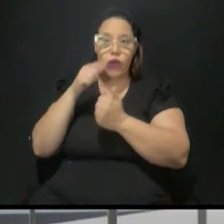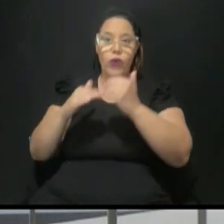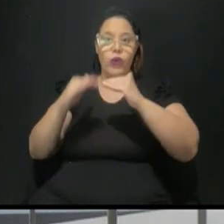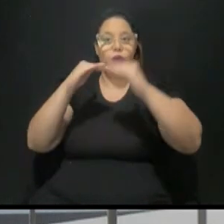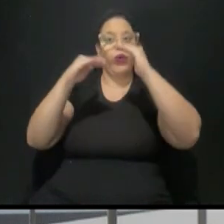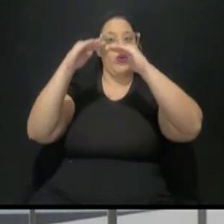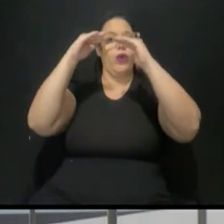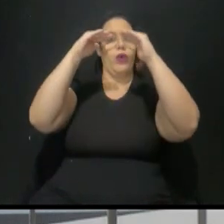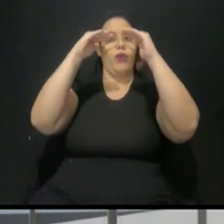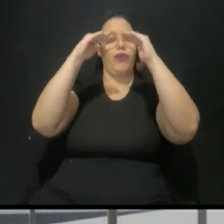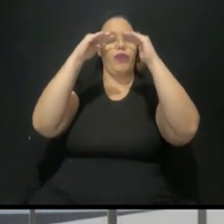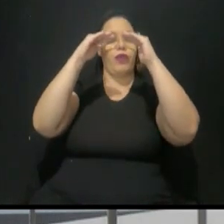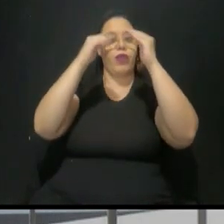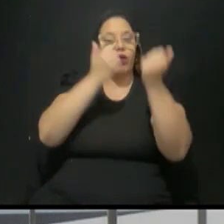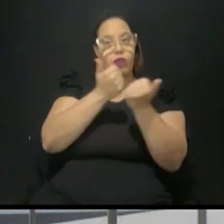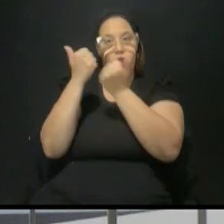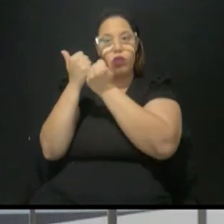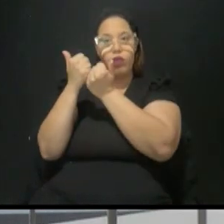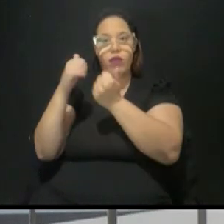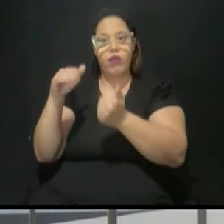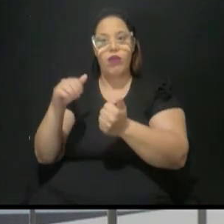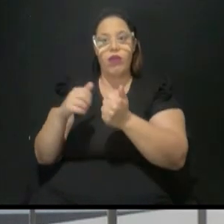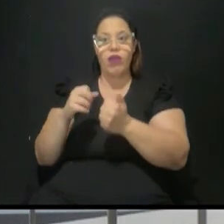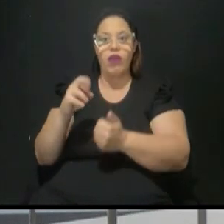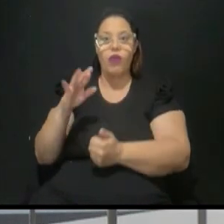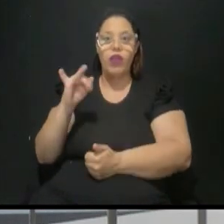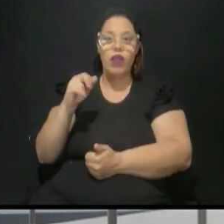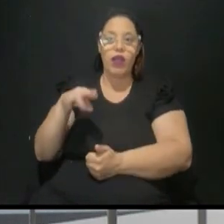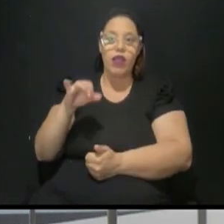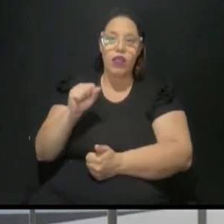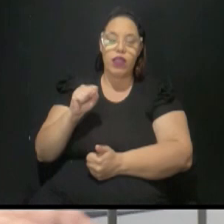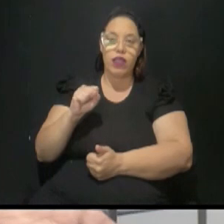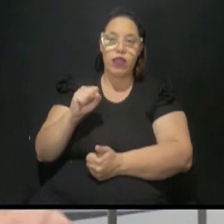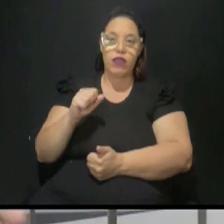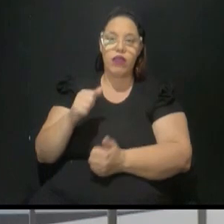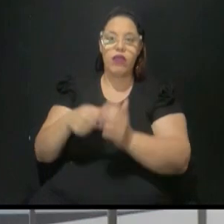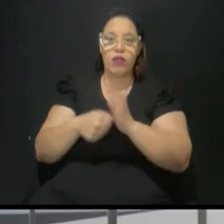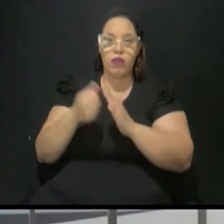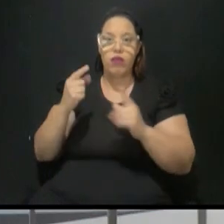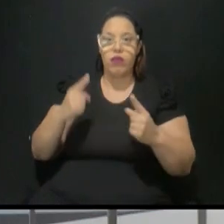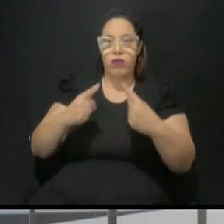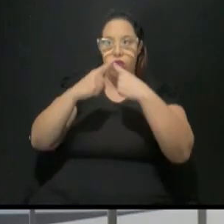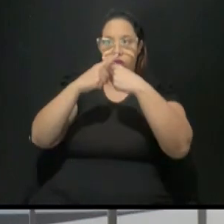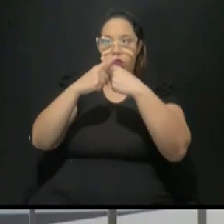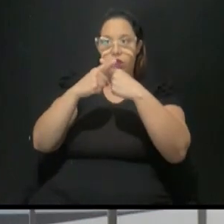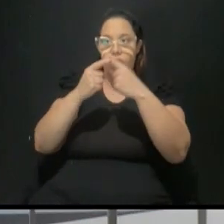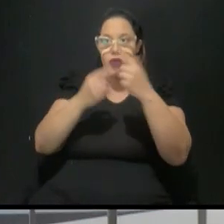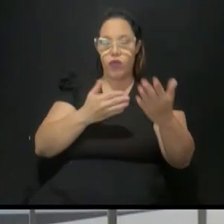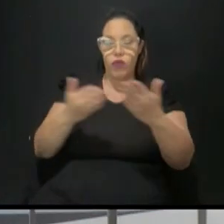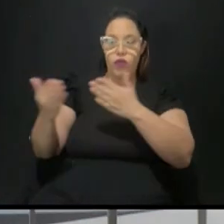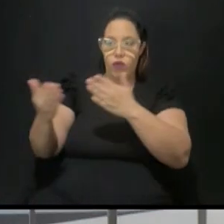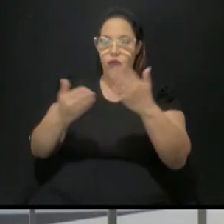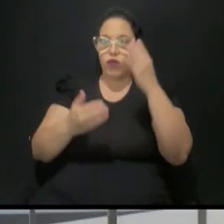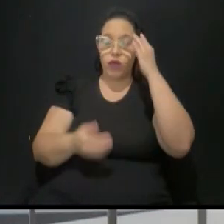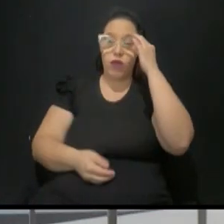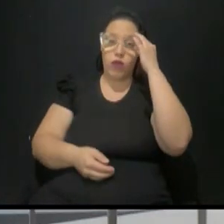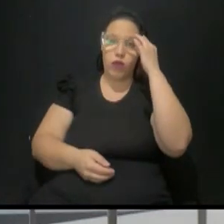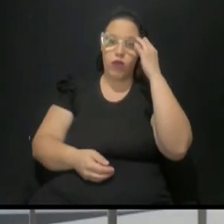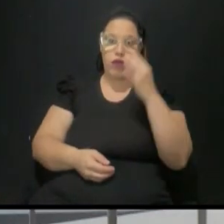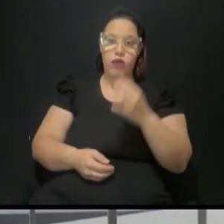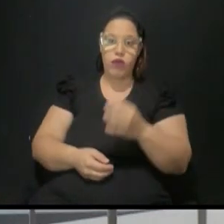apoio melhor para os atletas, né? Mas a gente, no primeiro campeonato que nós participamos, a gente já teve